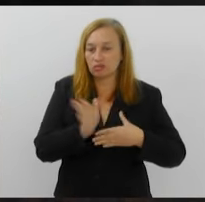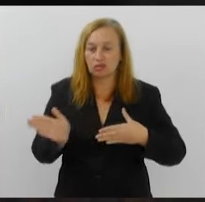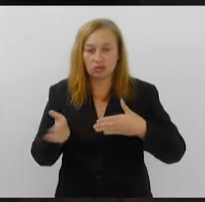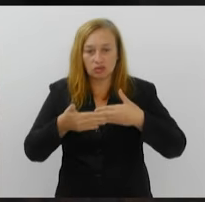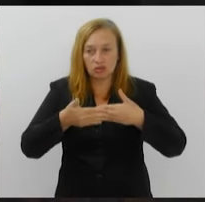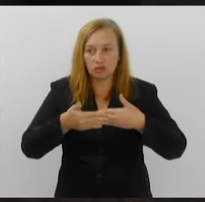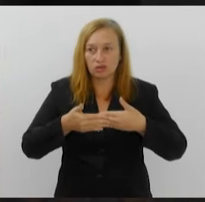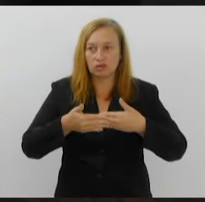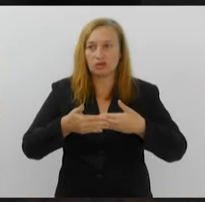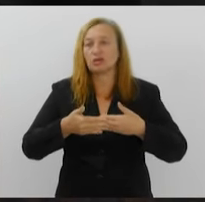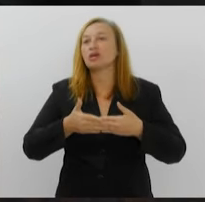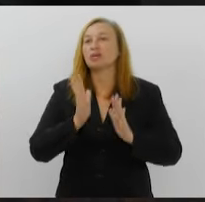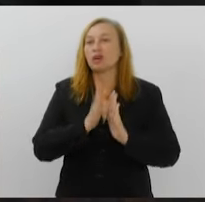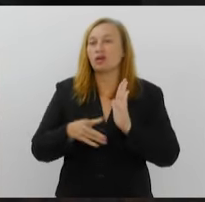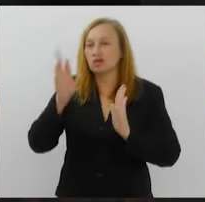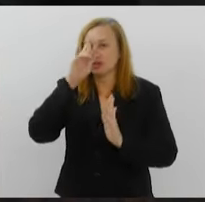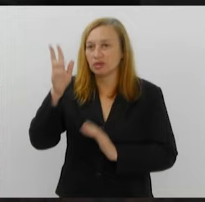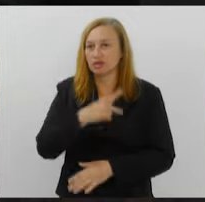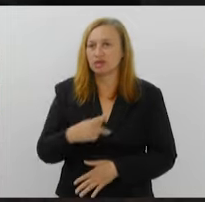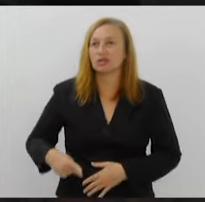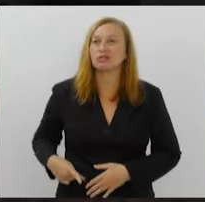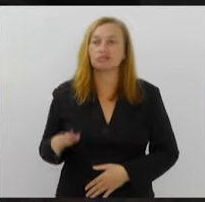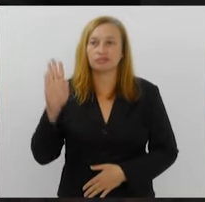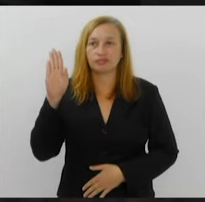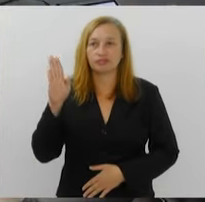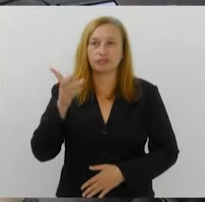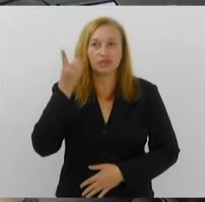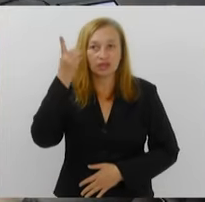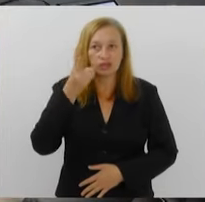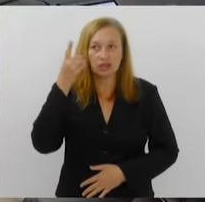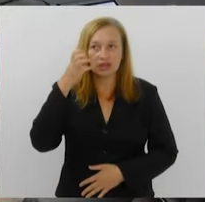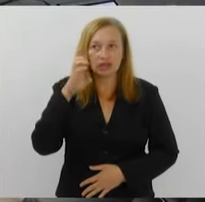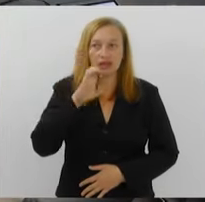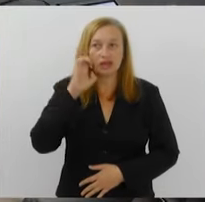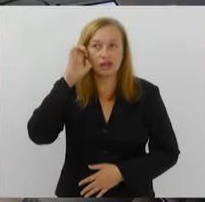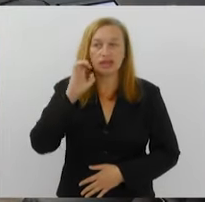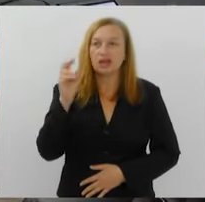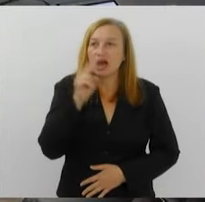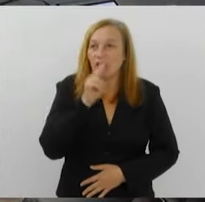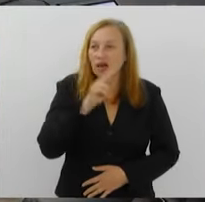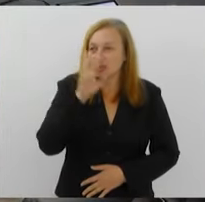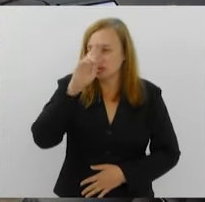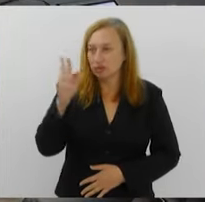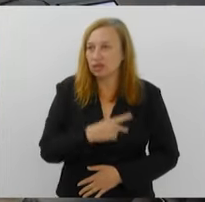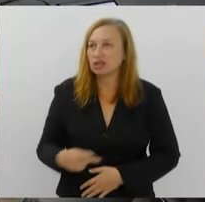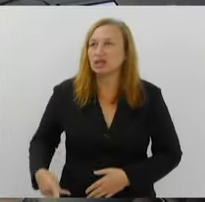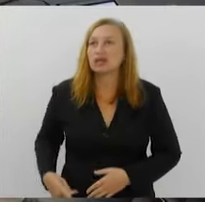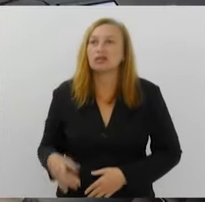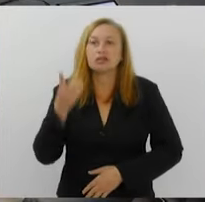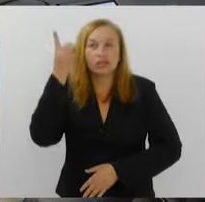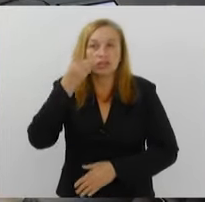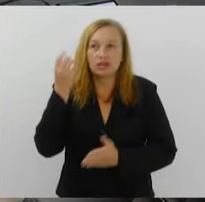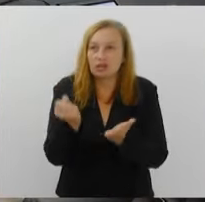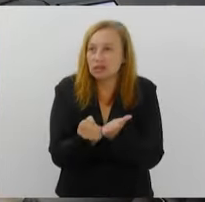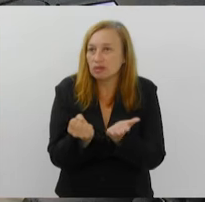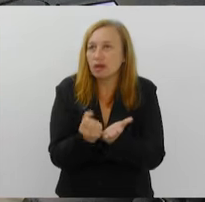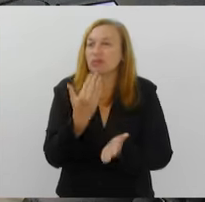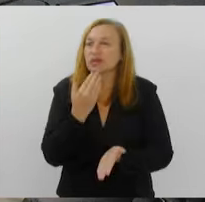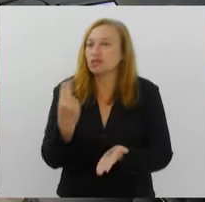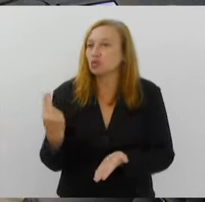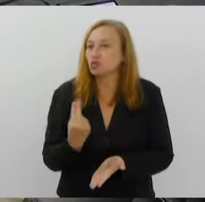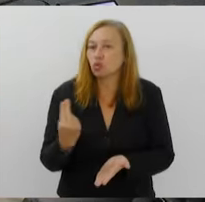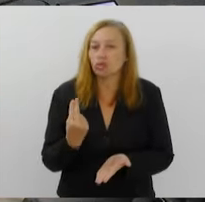a discussão. Pela em ordem, presidente. Deputada Érica Takimoto. Presidente, rapidamente, o deputado Samuel Malafaia me pediu coautoria